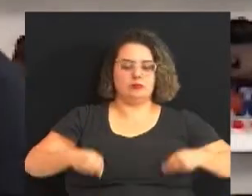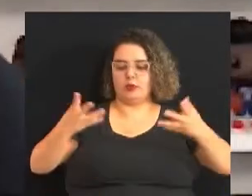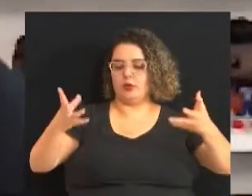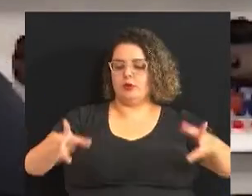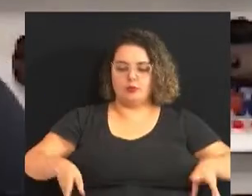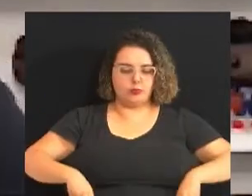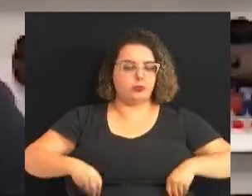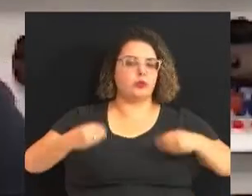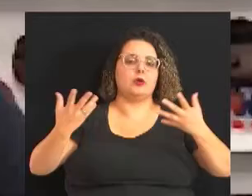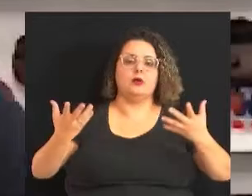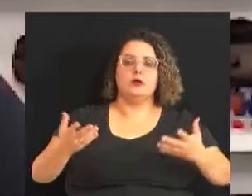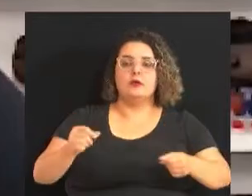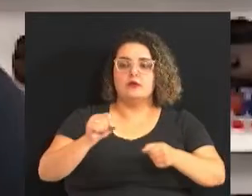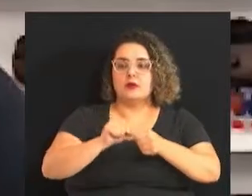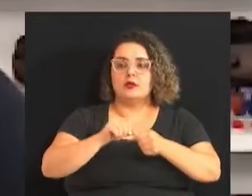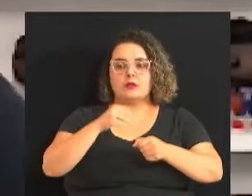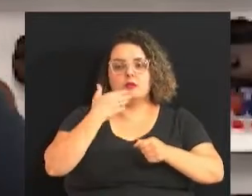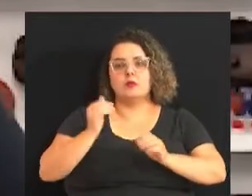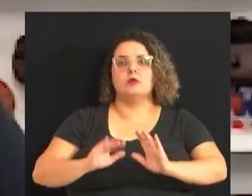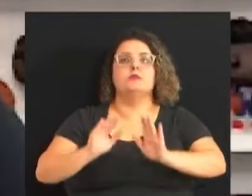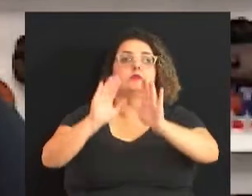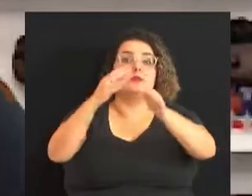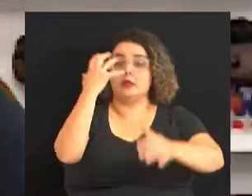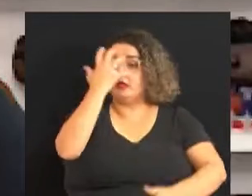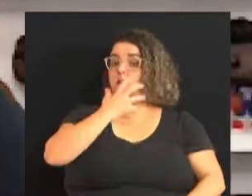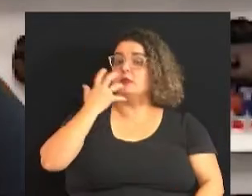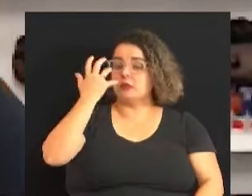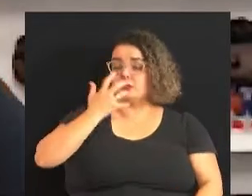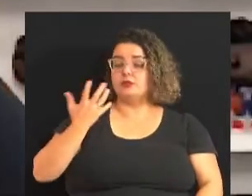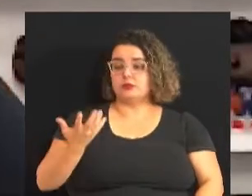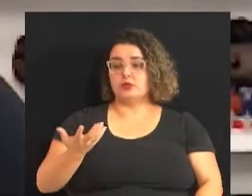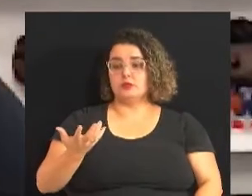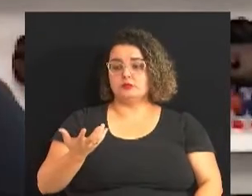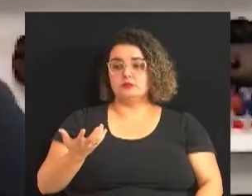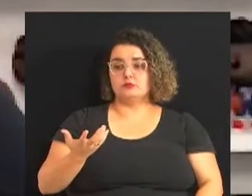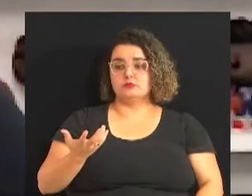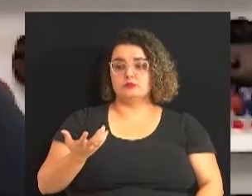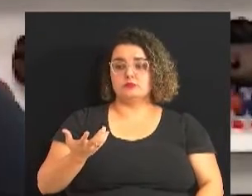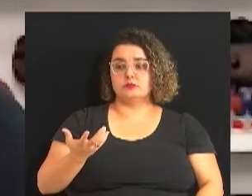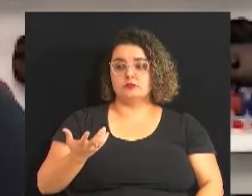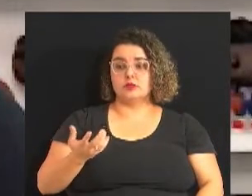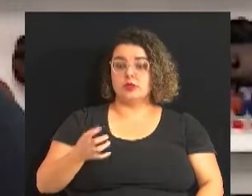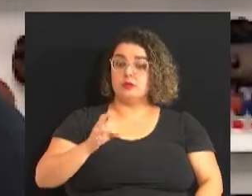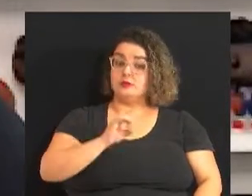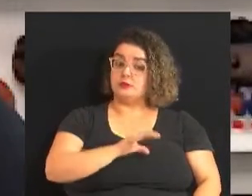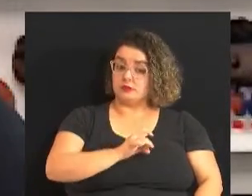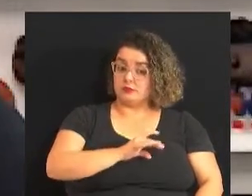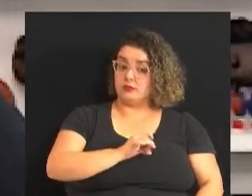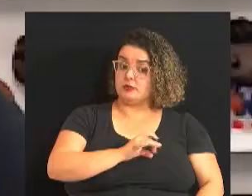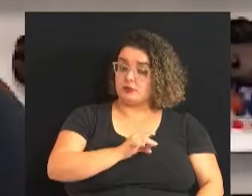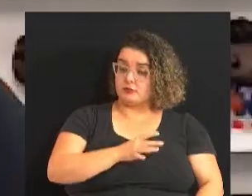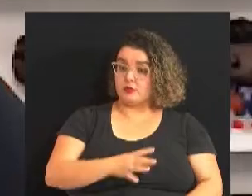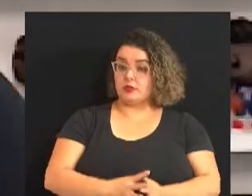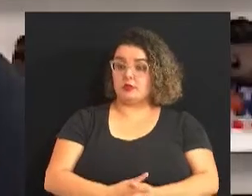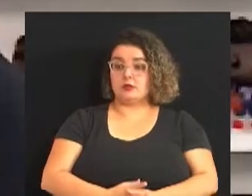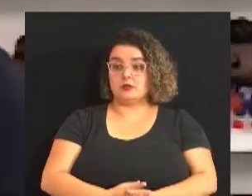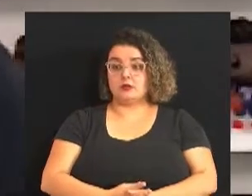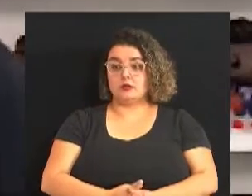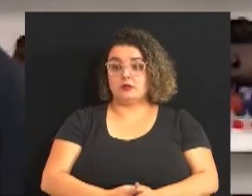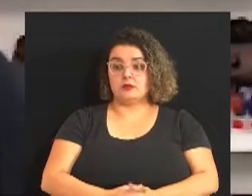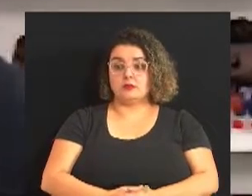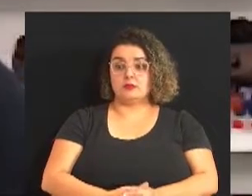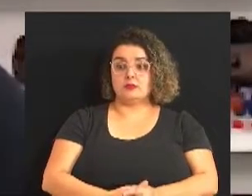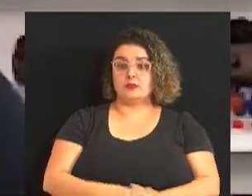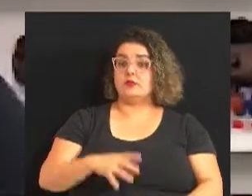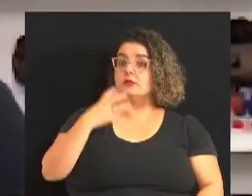o melhor pelo basquete, muito pela paixão. E confesso que eu tenho medo de essa